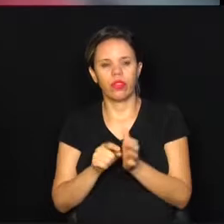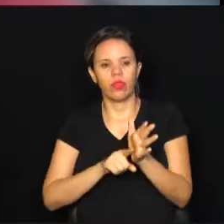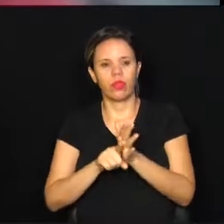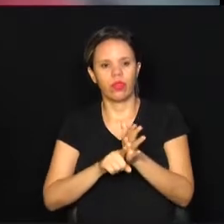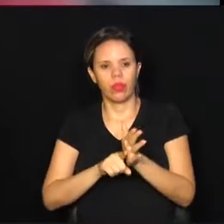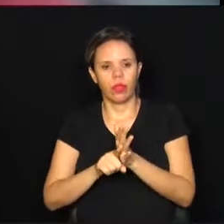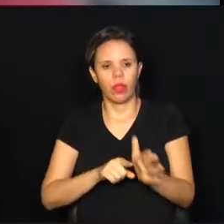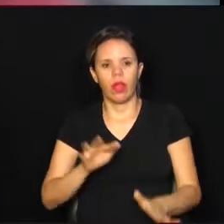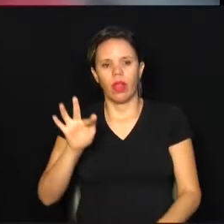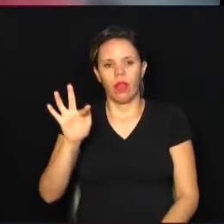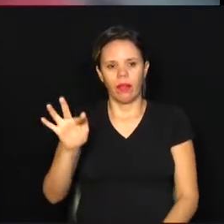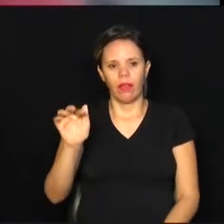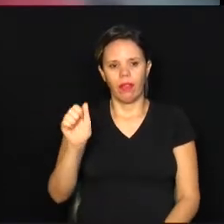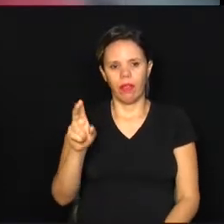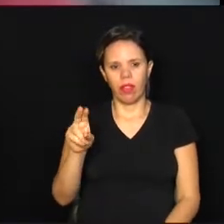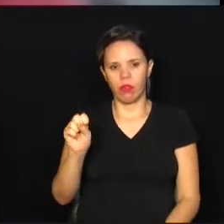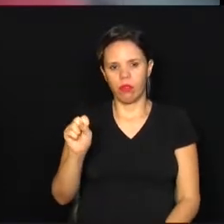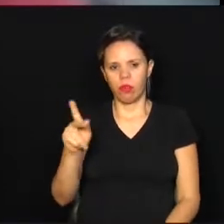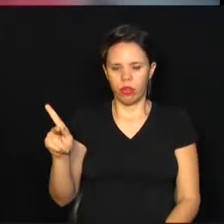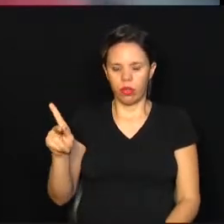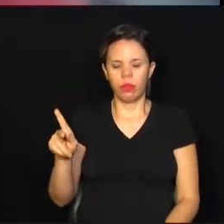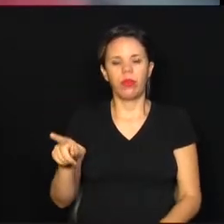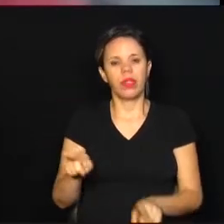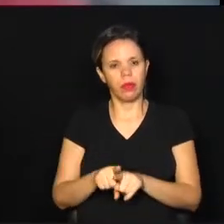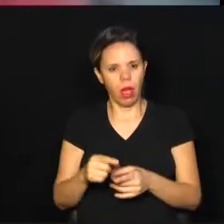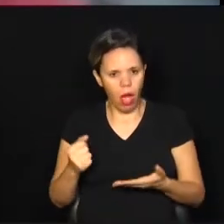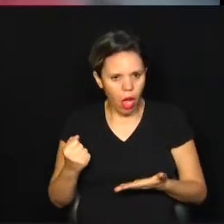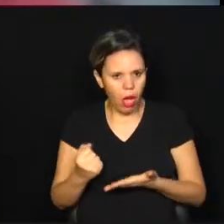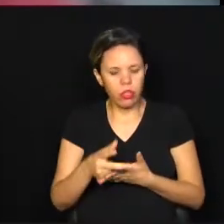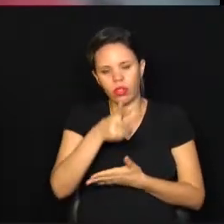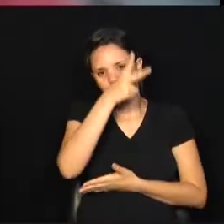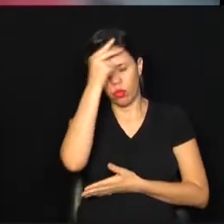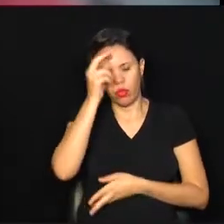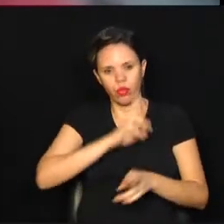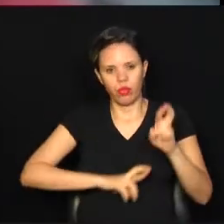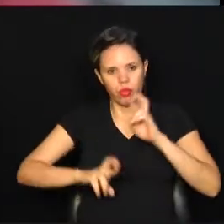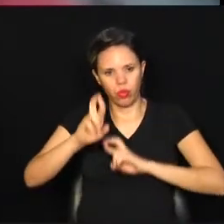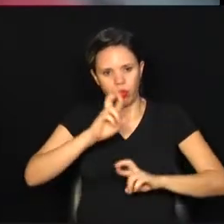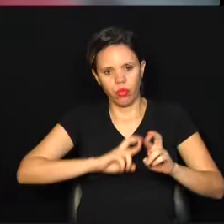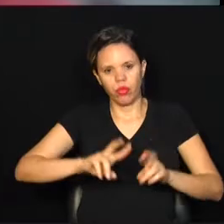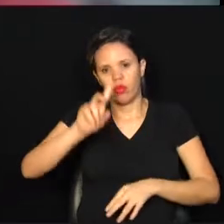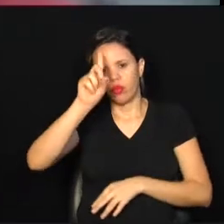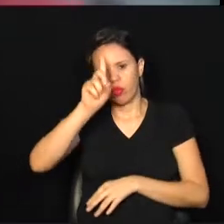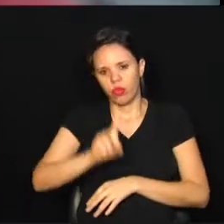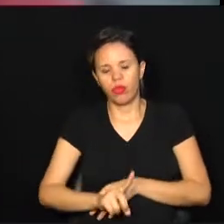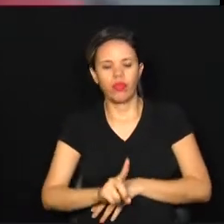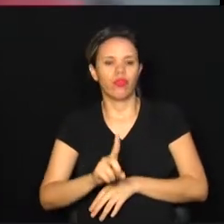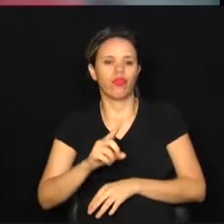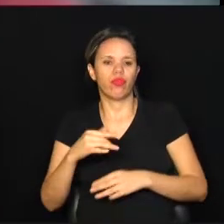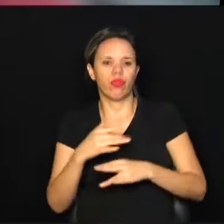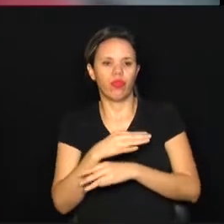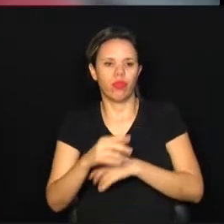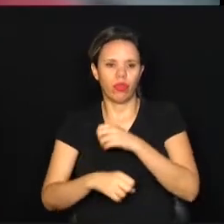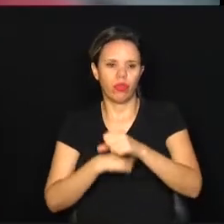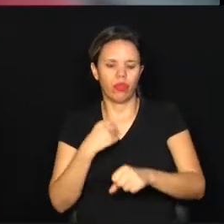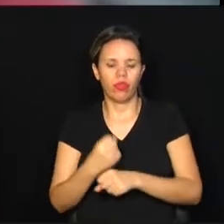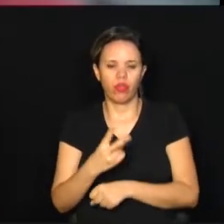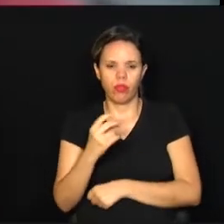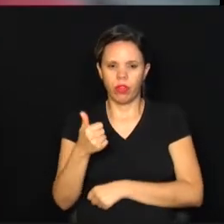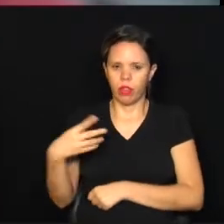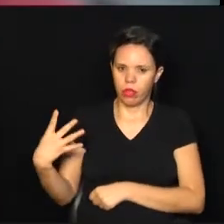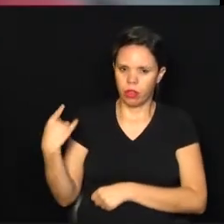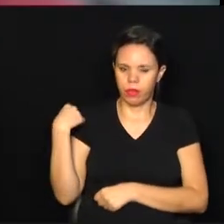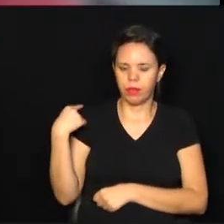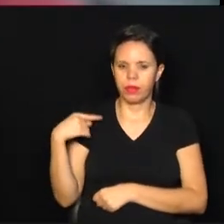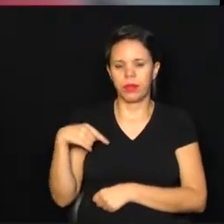da FAUSP, que fez, né, ajudou a prefeitura na revisão do plano diretor e lei de uso e ocupação do solo lá de 2014, né?